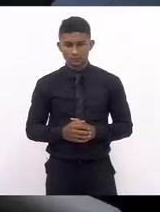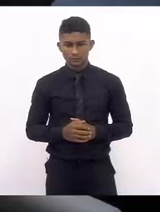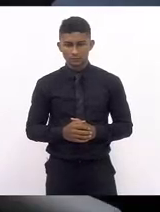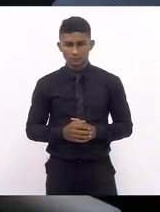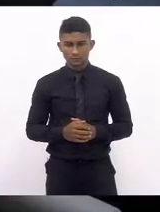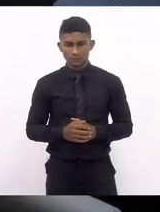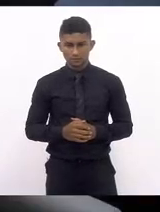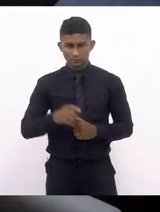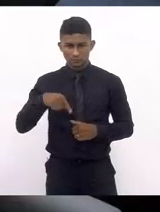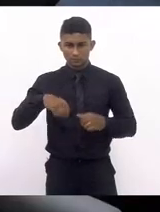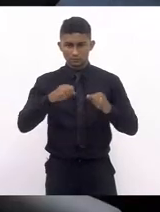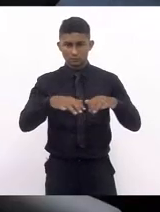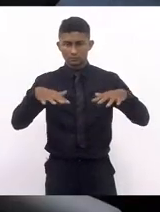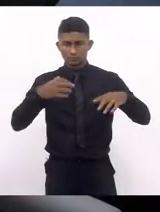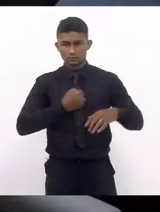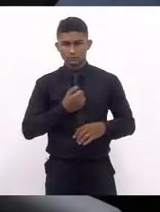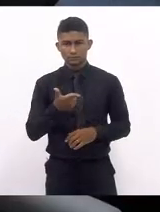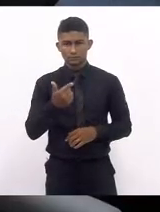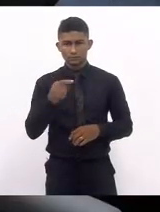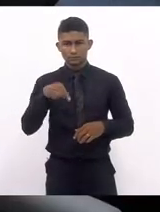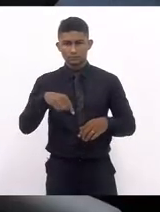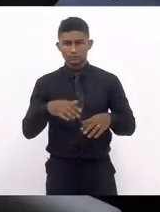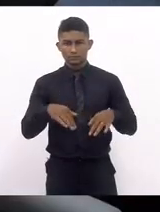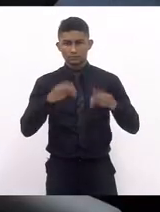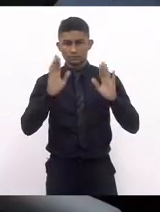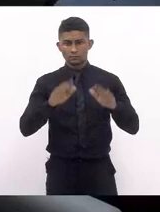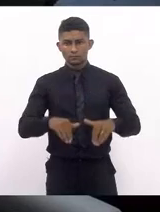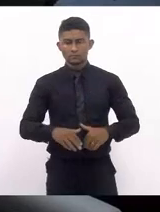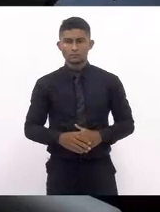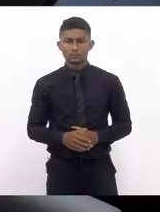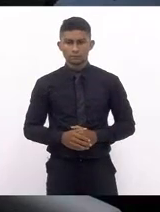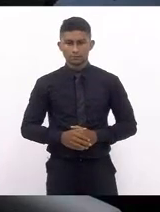a 12ª sessão extraordinária está encerrada